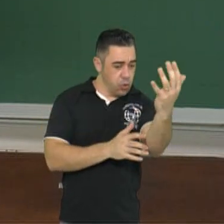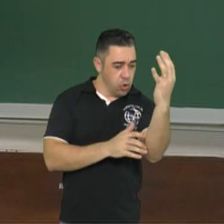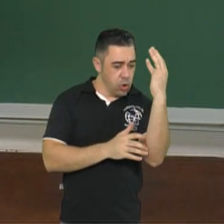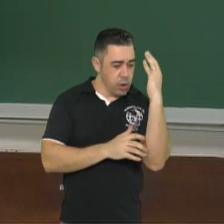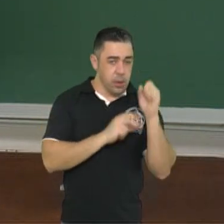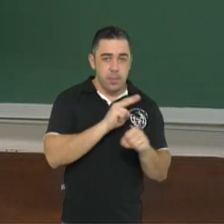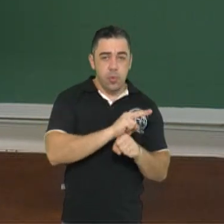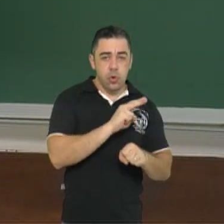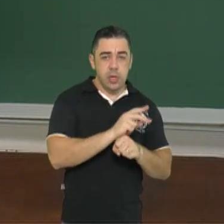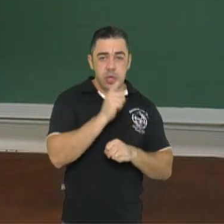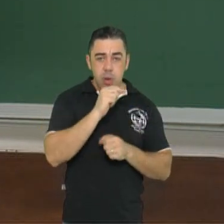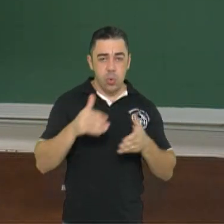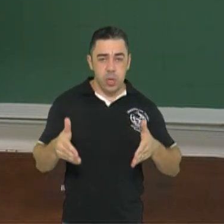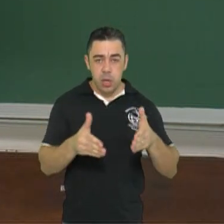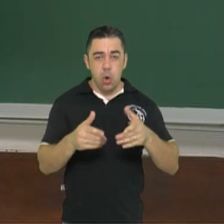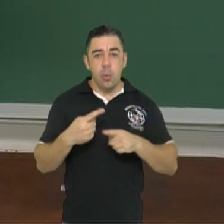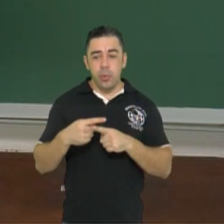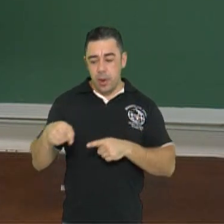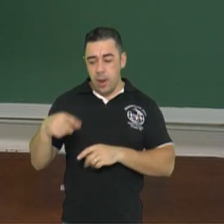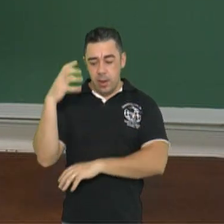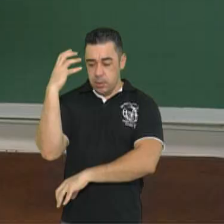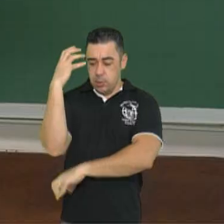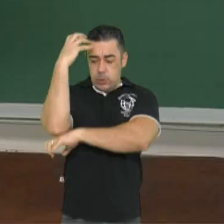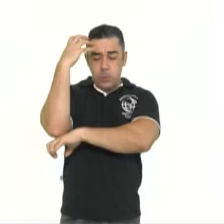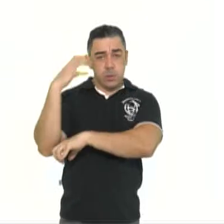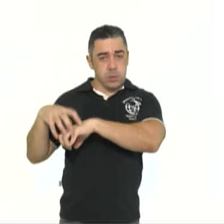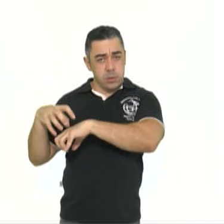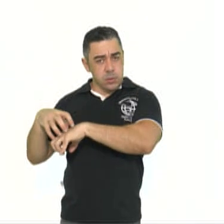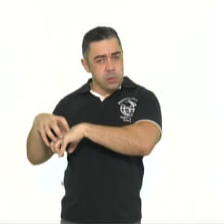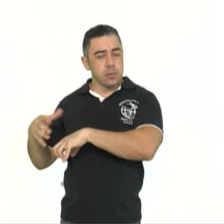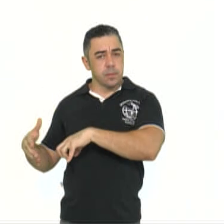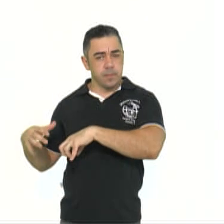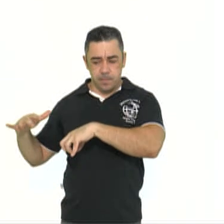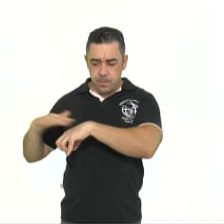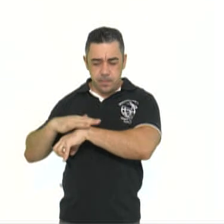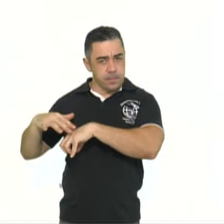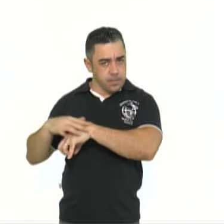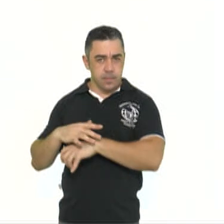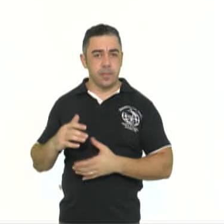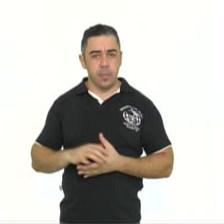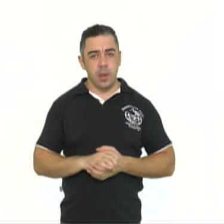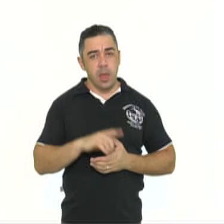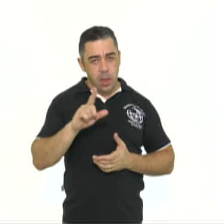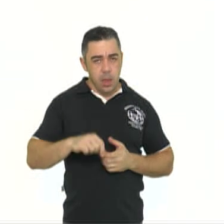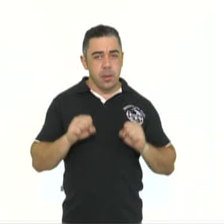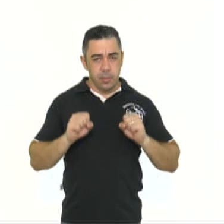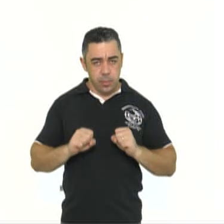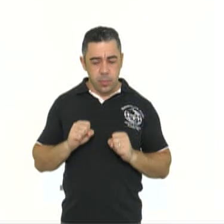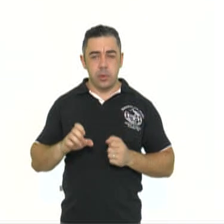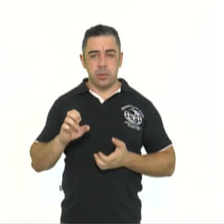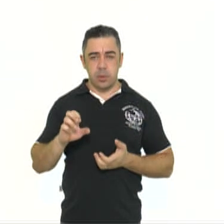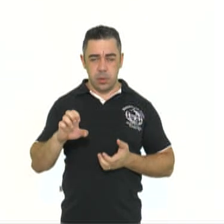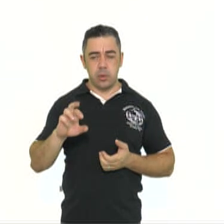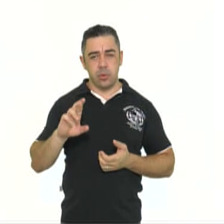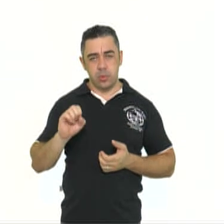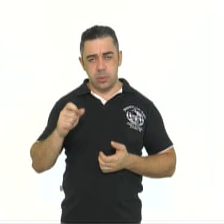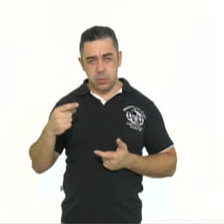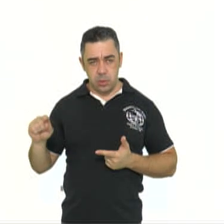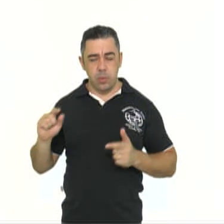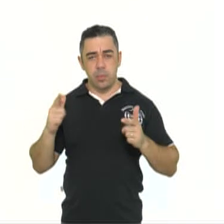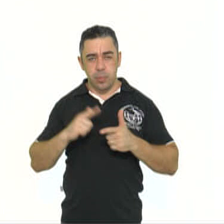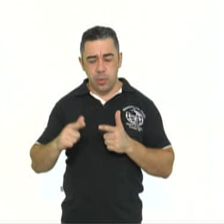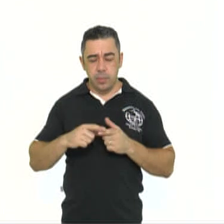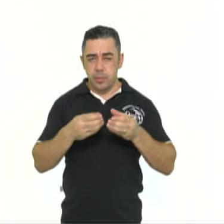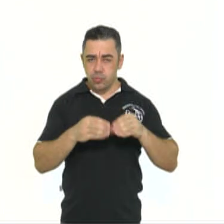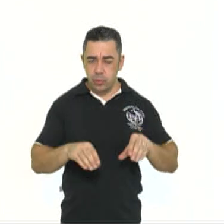os rios, né, para segurar o solo no local. Então, está dizendo ali, ó, que a erosão pode causar assoreamento dos rios, pode